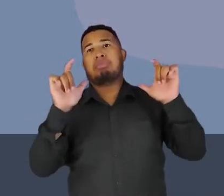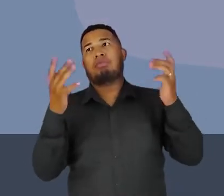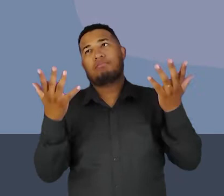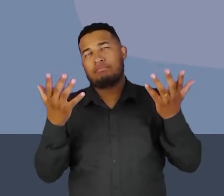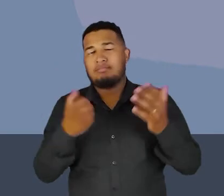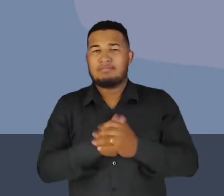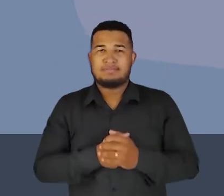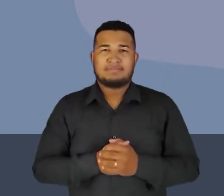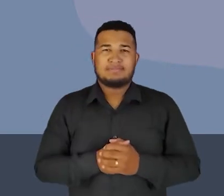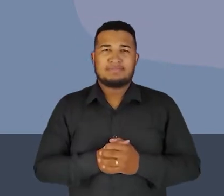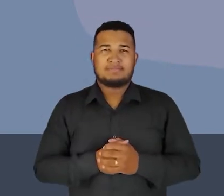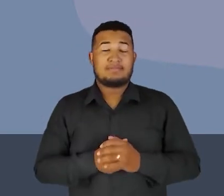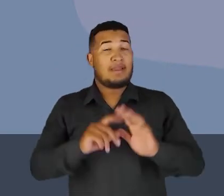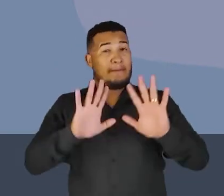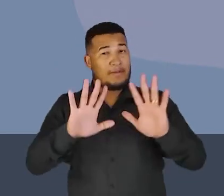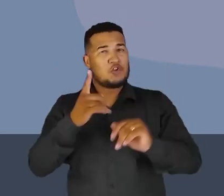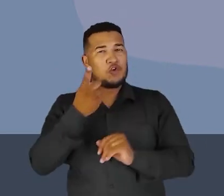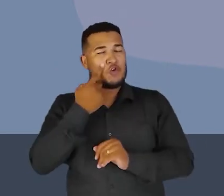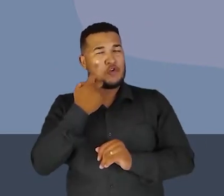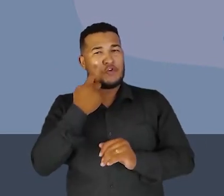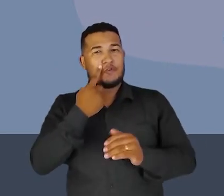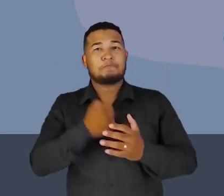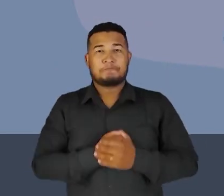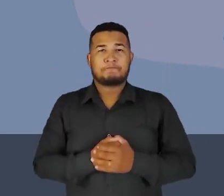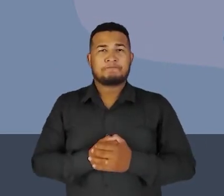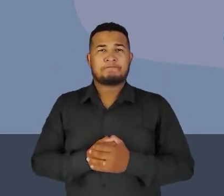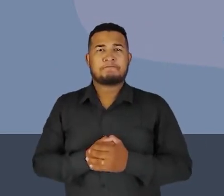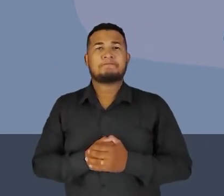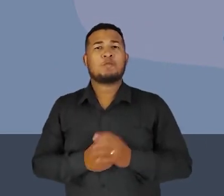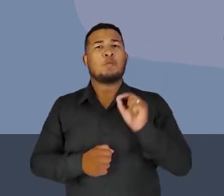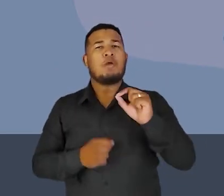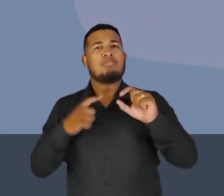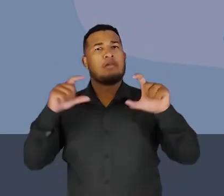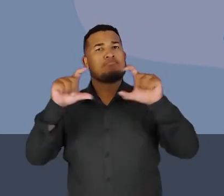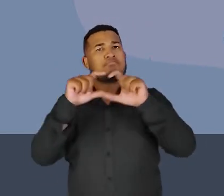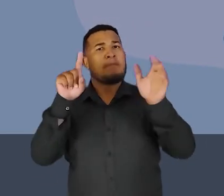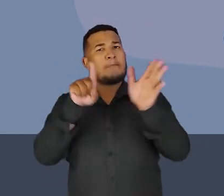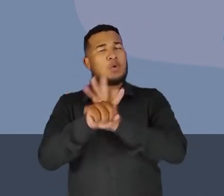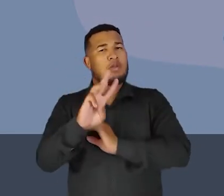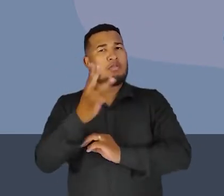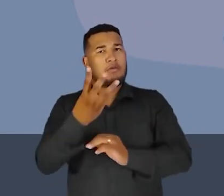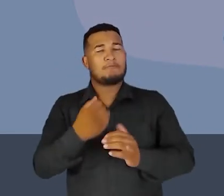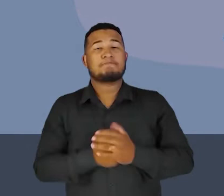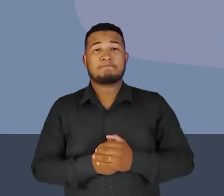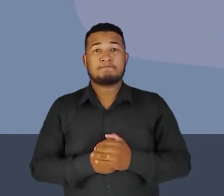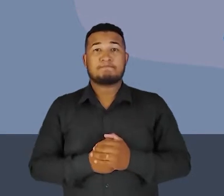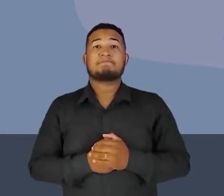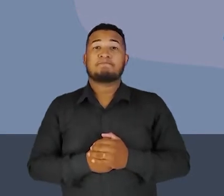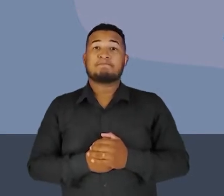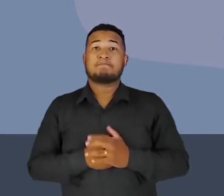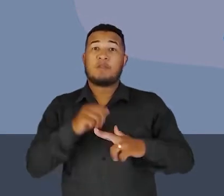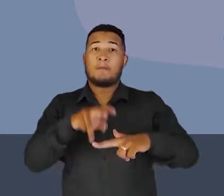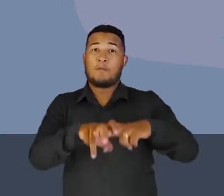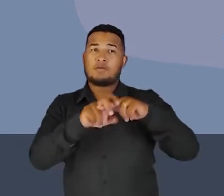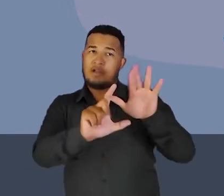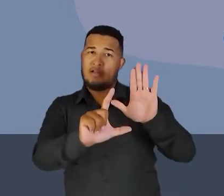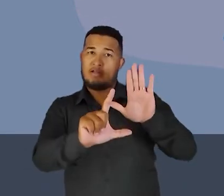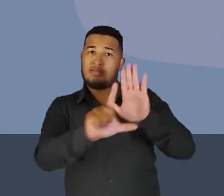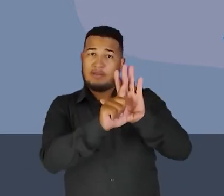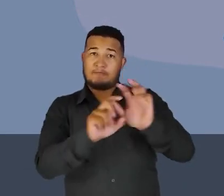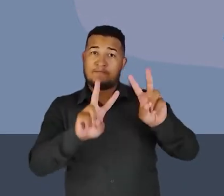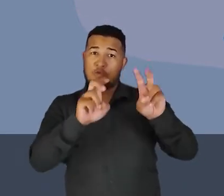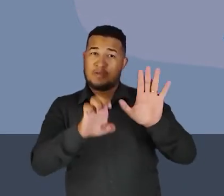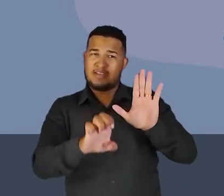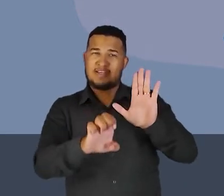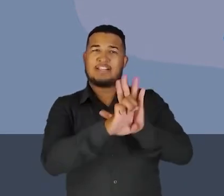exageram. Mas vamos lá, o que diz a questão número 3? De acordo com a lei sobre